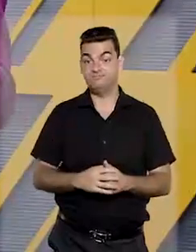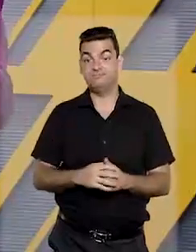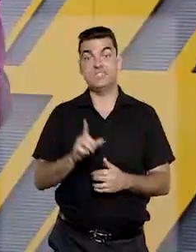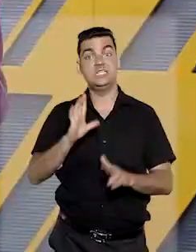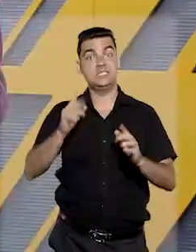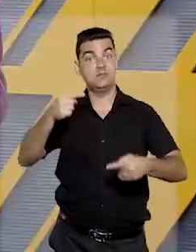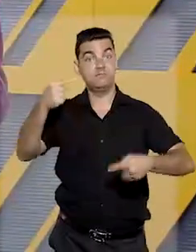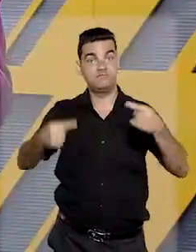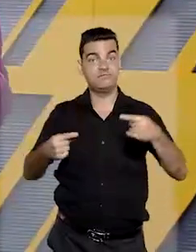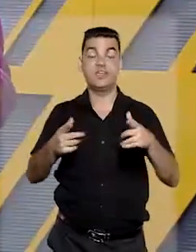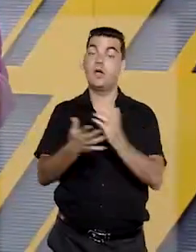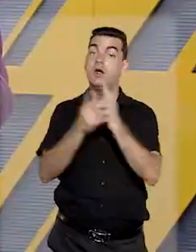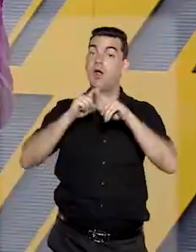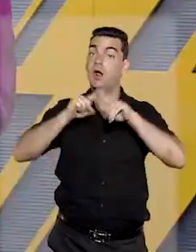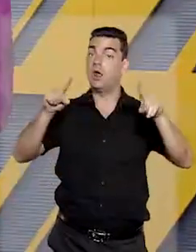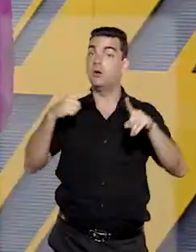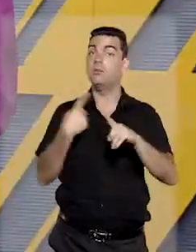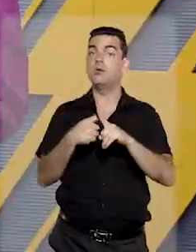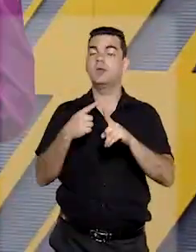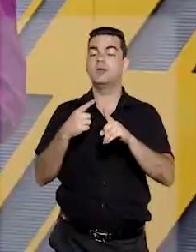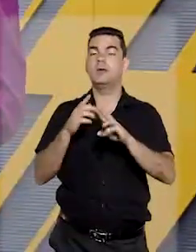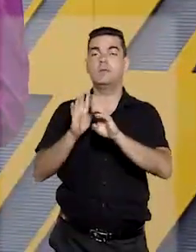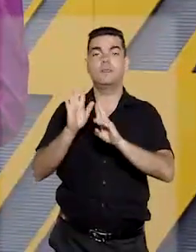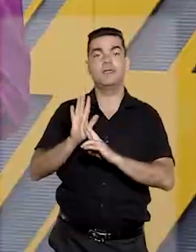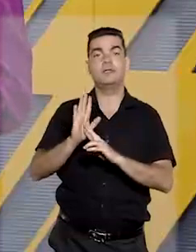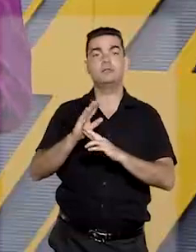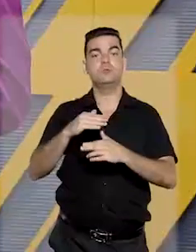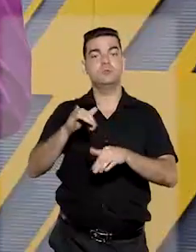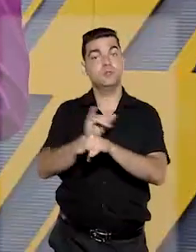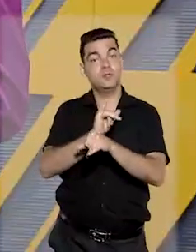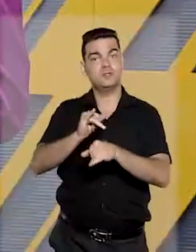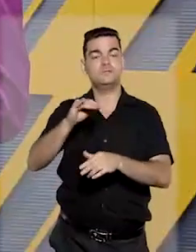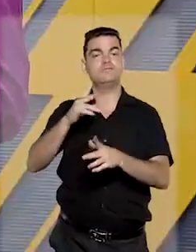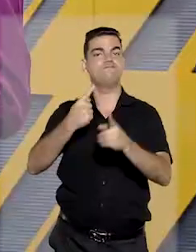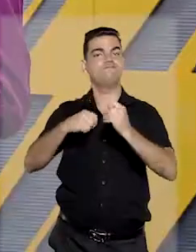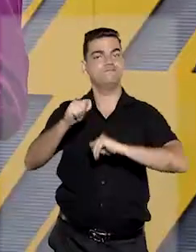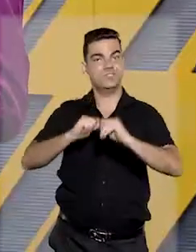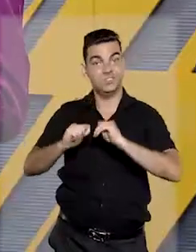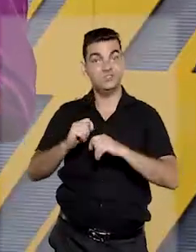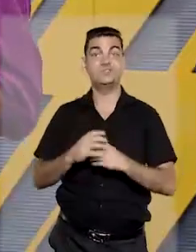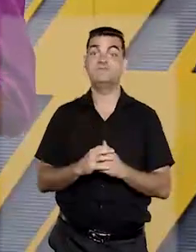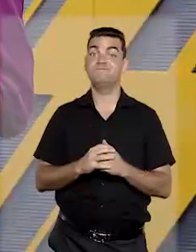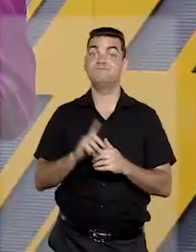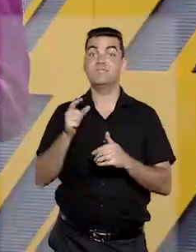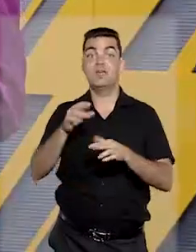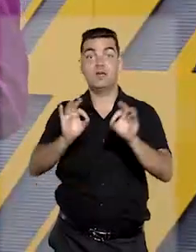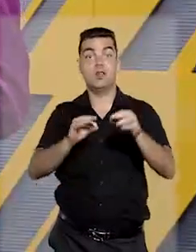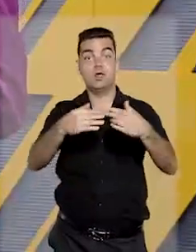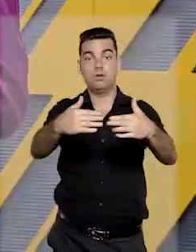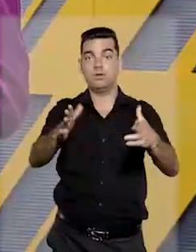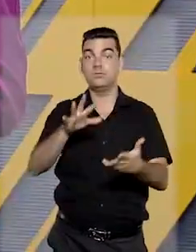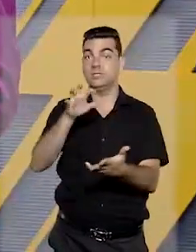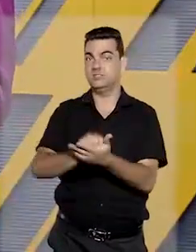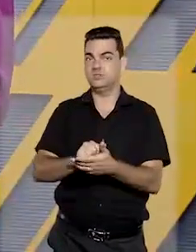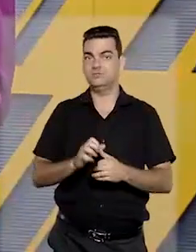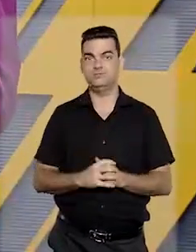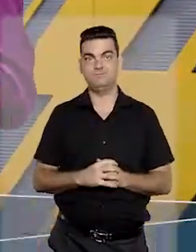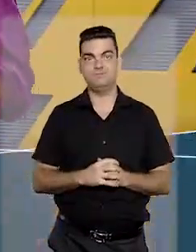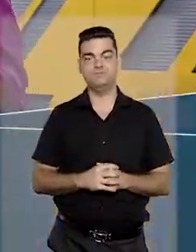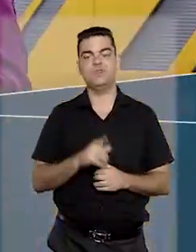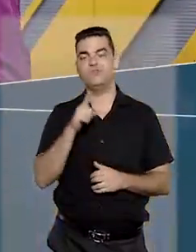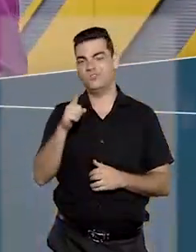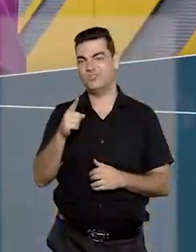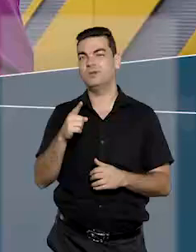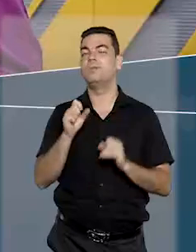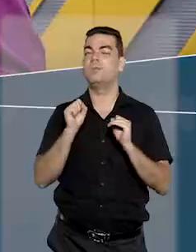divisas questionadas pelas réis no curso de procedimento administrativo de retificação de registro. Você